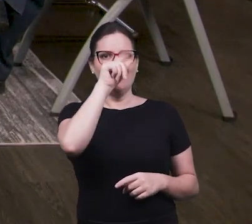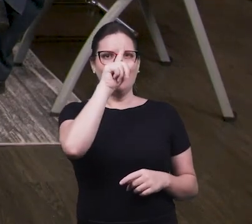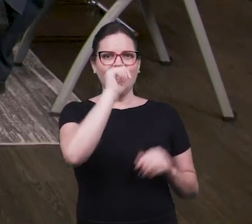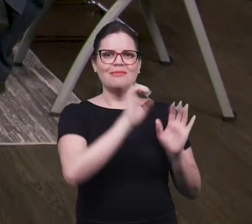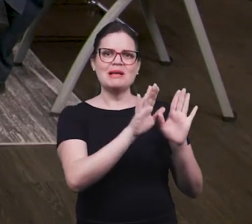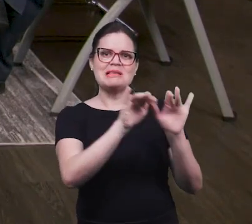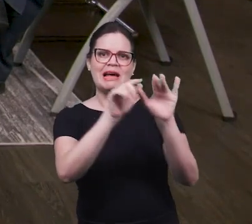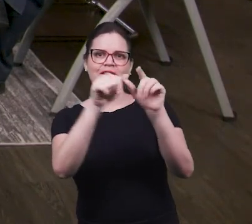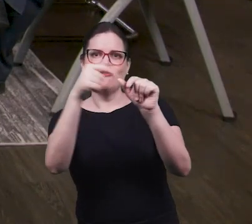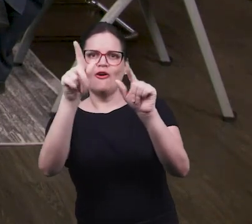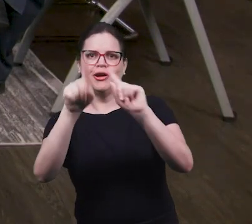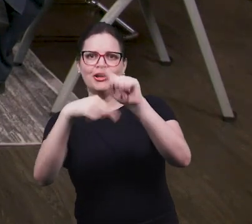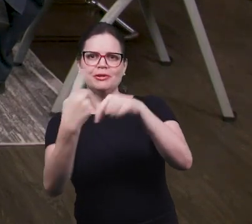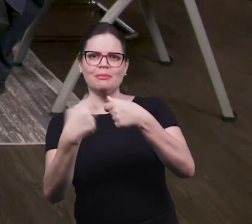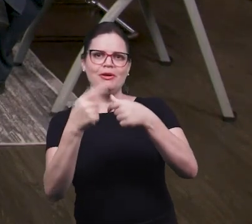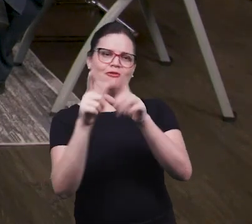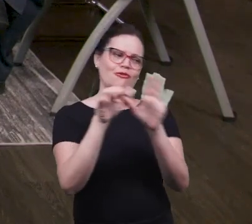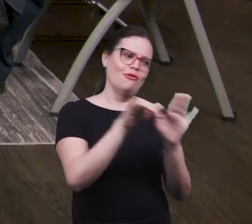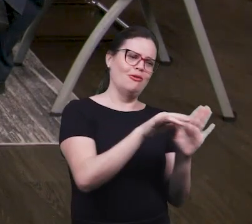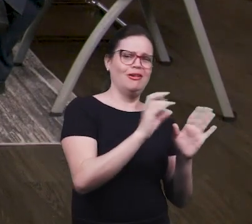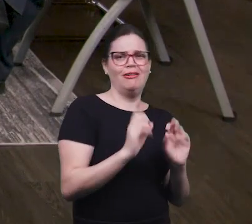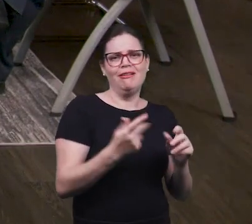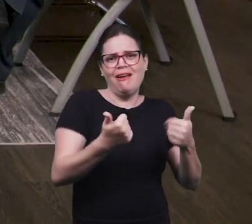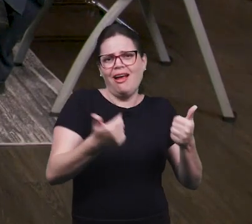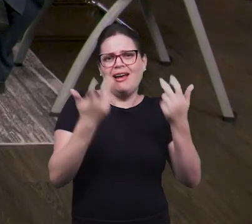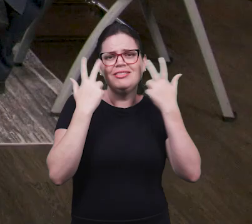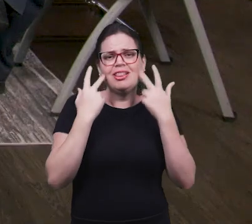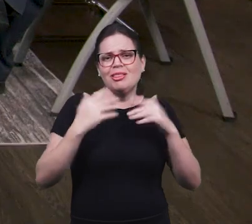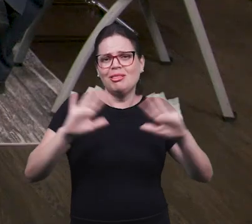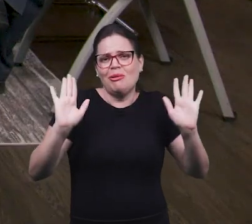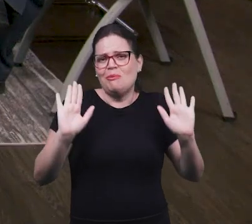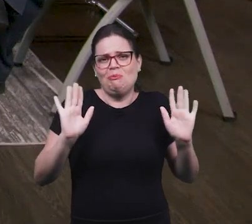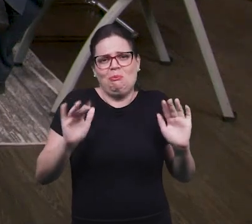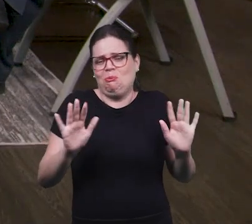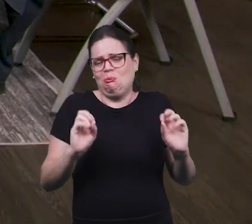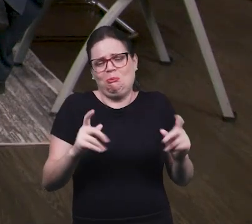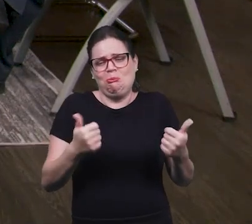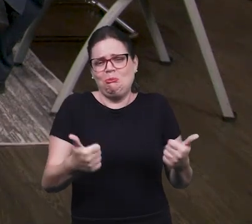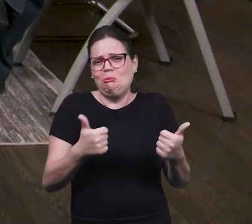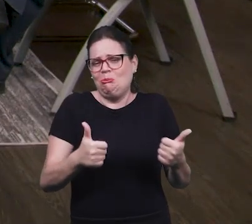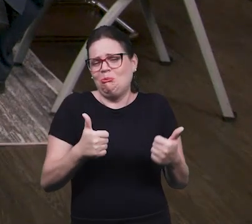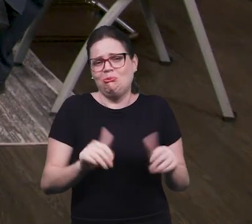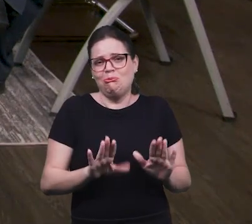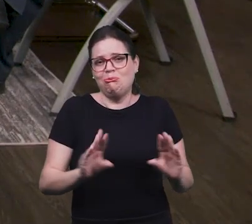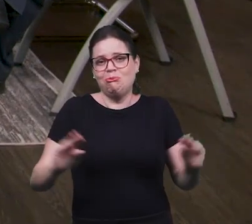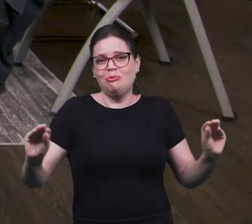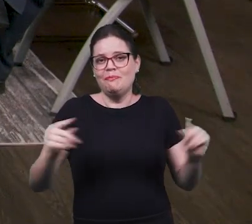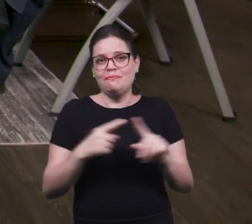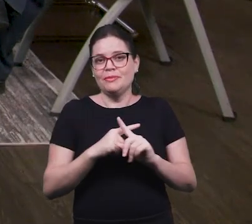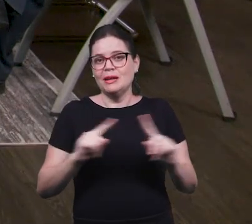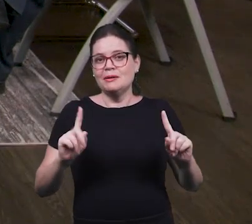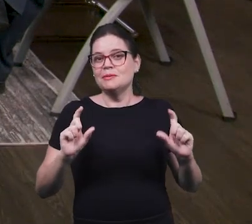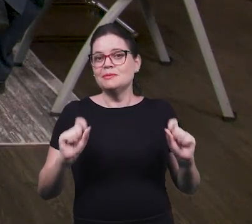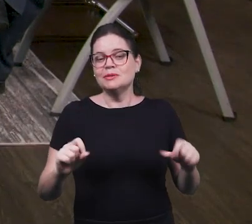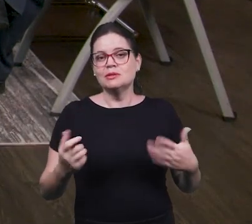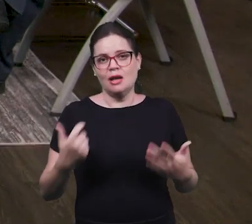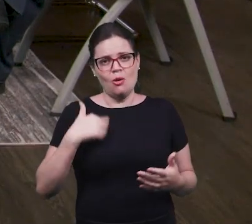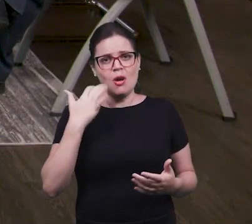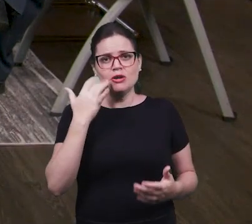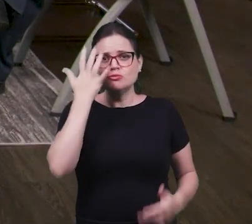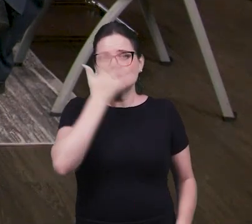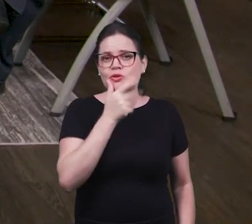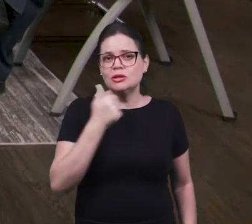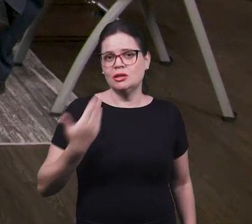voltei. Eu gosto dessas coisas, tá? Não vejo nenhum pecado nisso aí. Mas veja assim, eu acho até